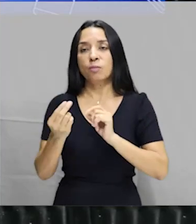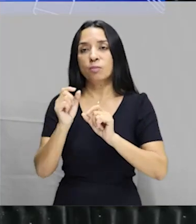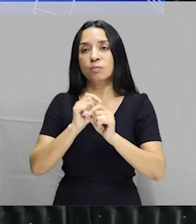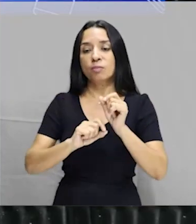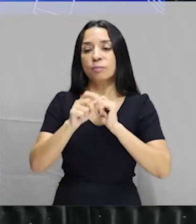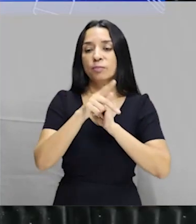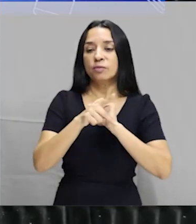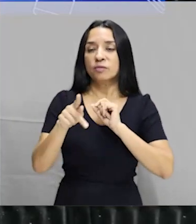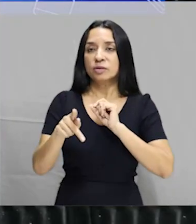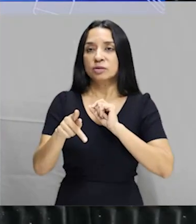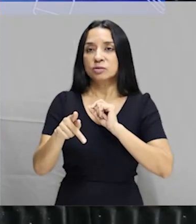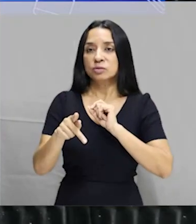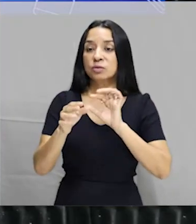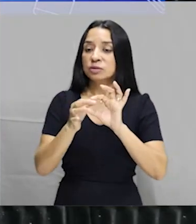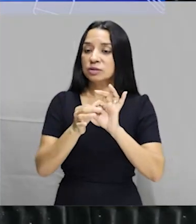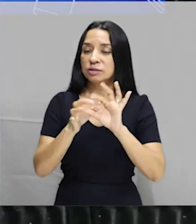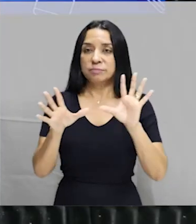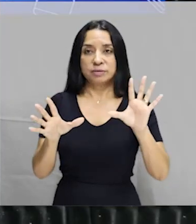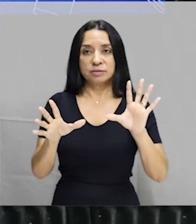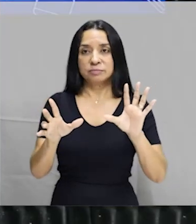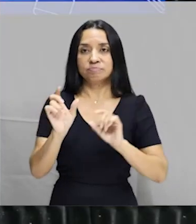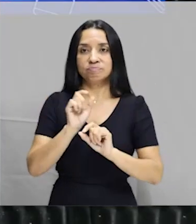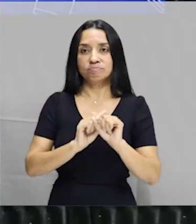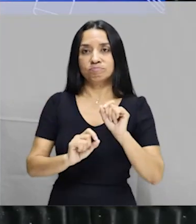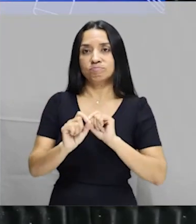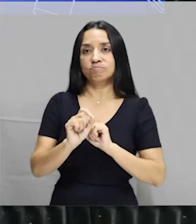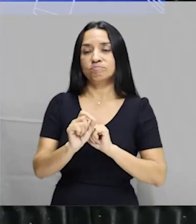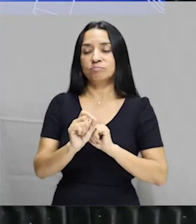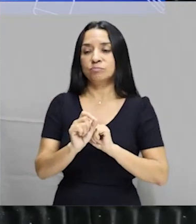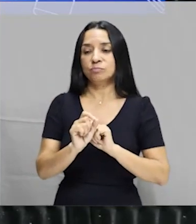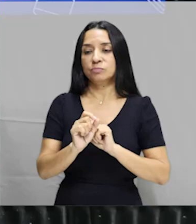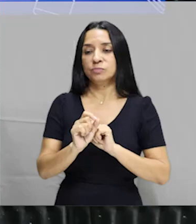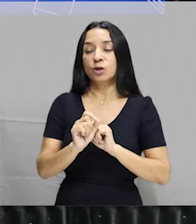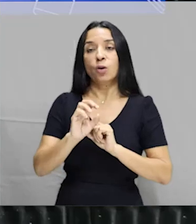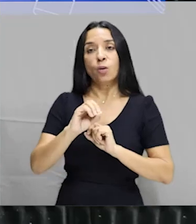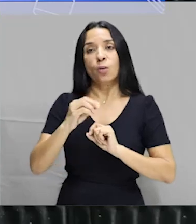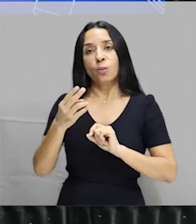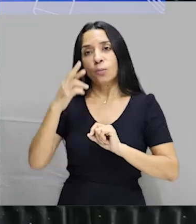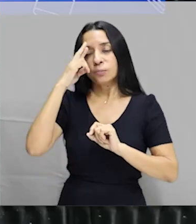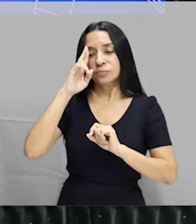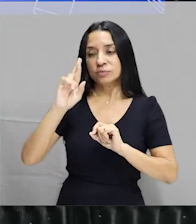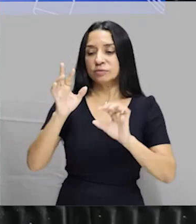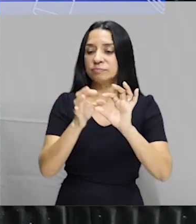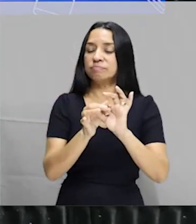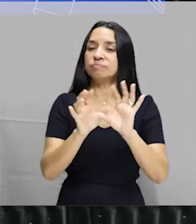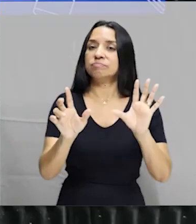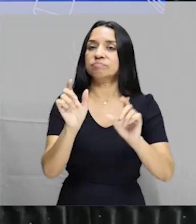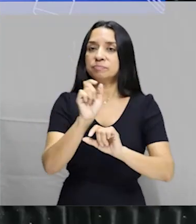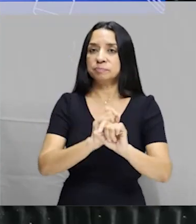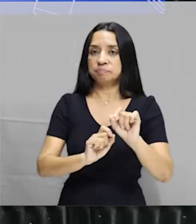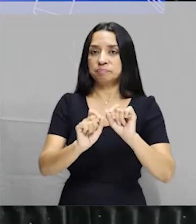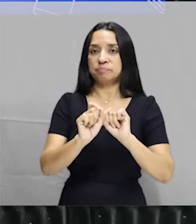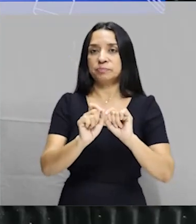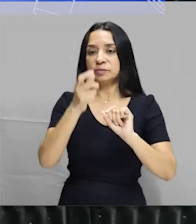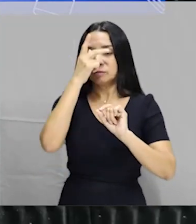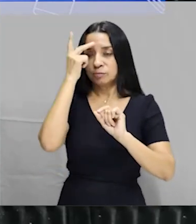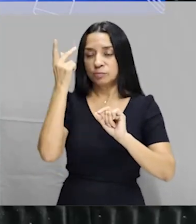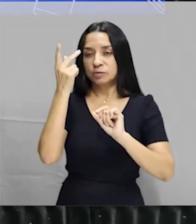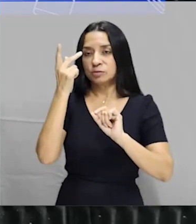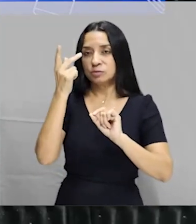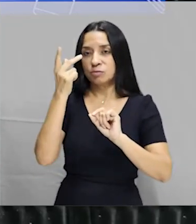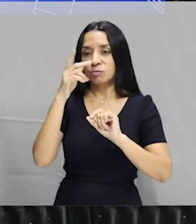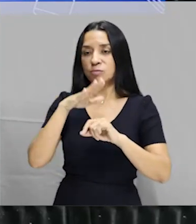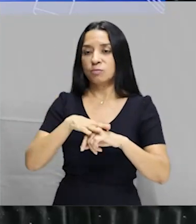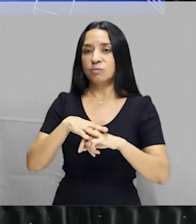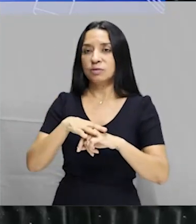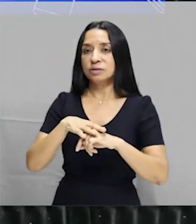aquele professor que me permite isso, aquele gestor que me permite isso, aquela pessoa que, sendo mais